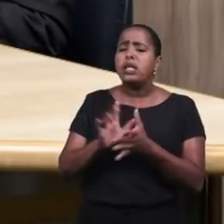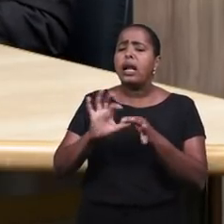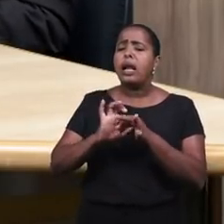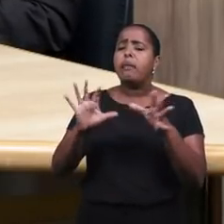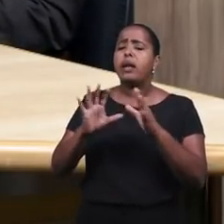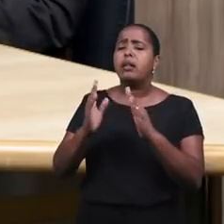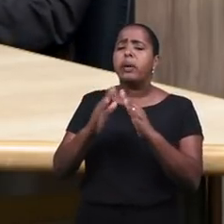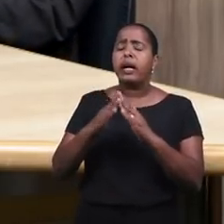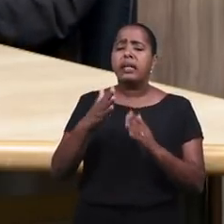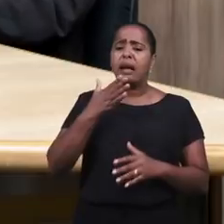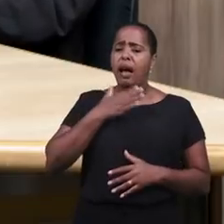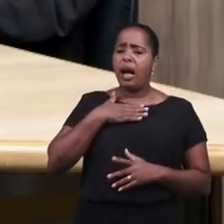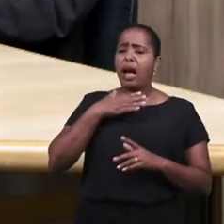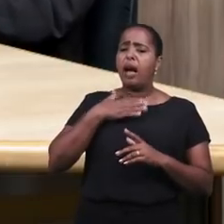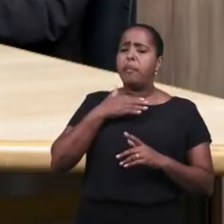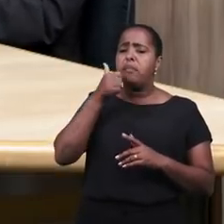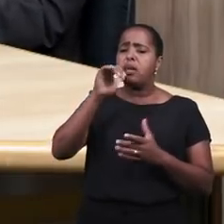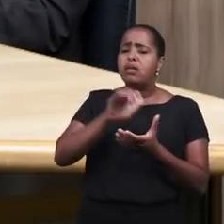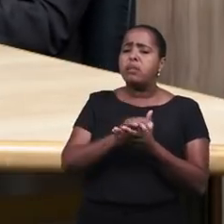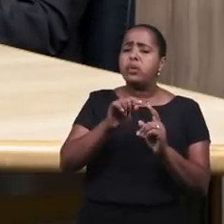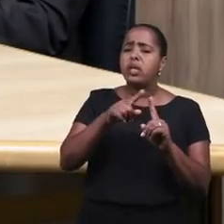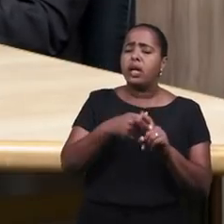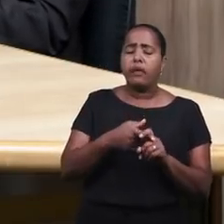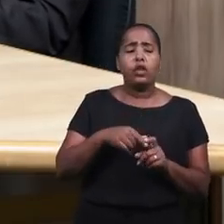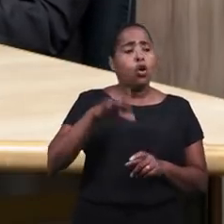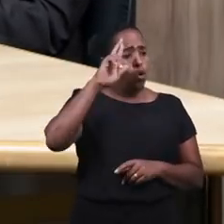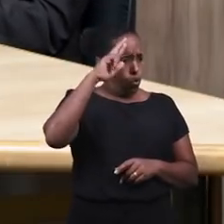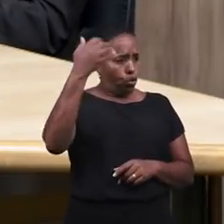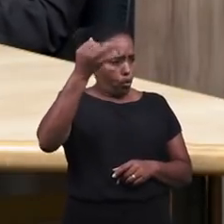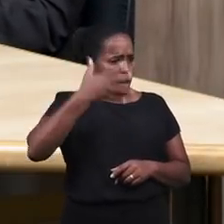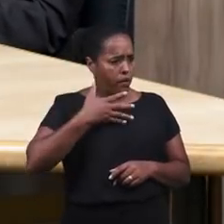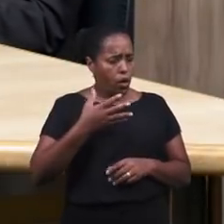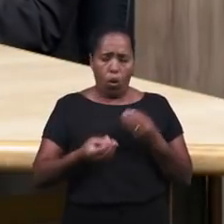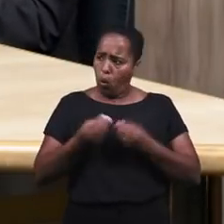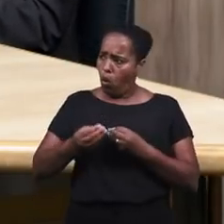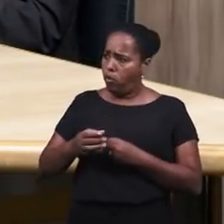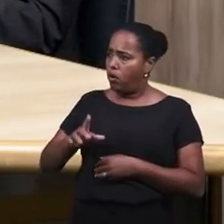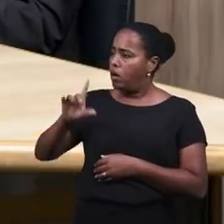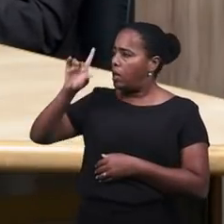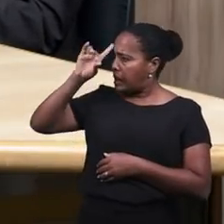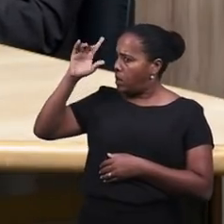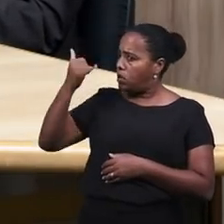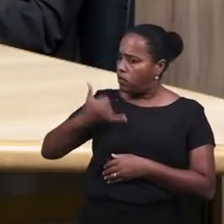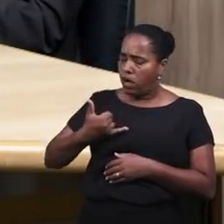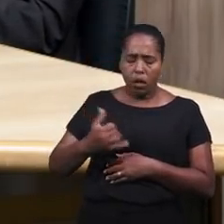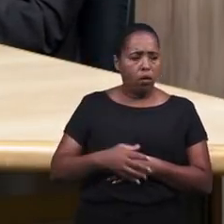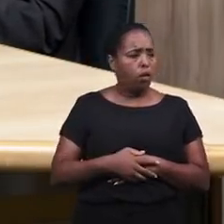grávida. Ele disse, doutor, o senhor me revelou isso. Como? Deus me falou isso.